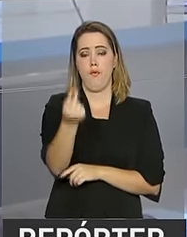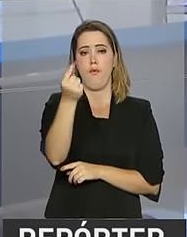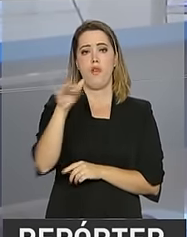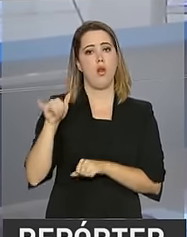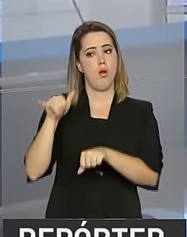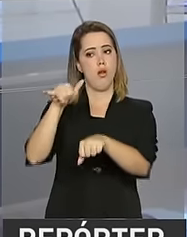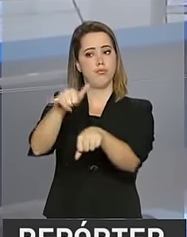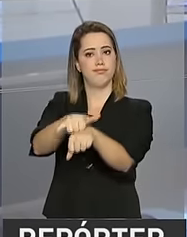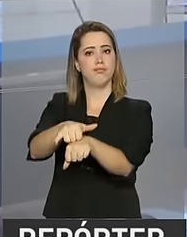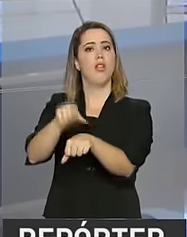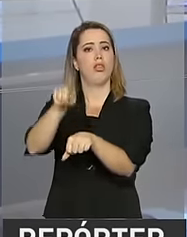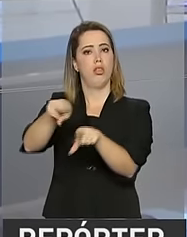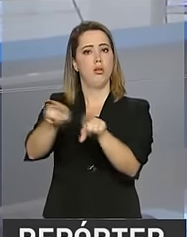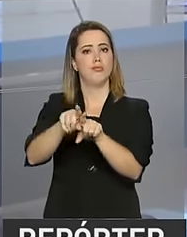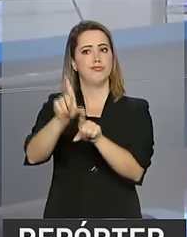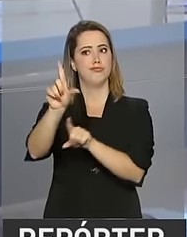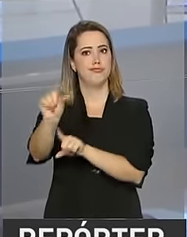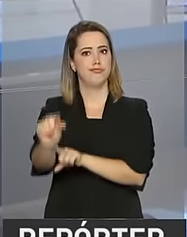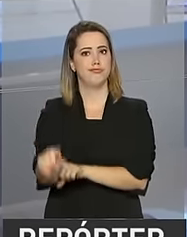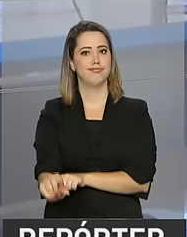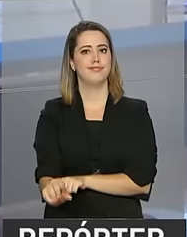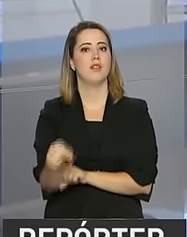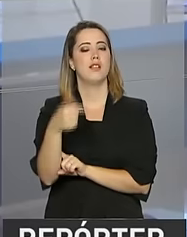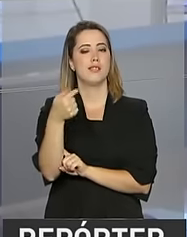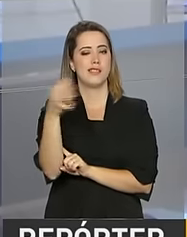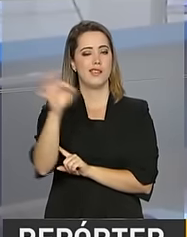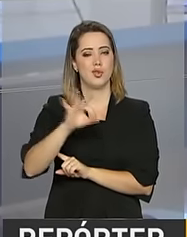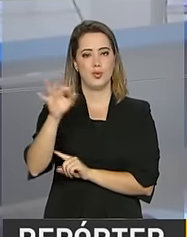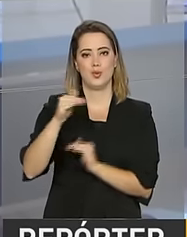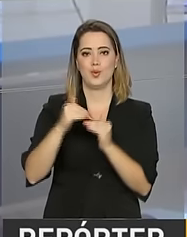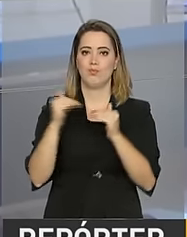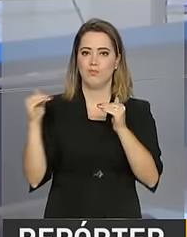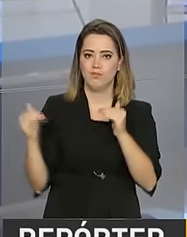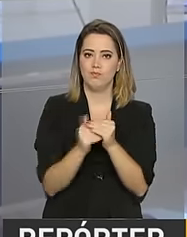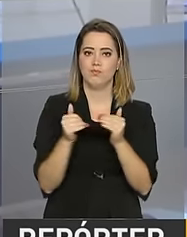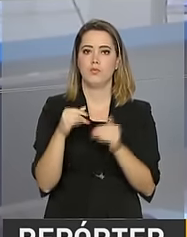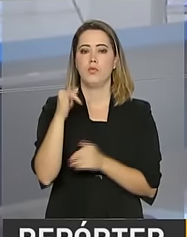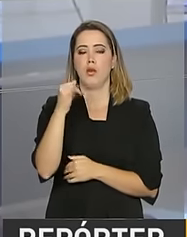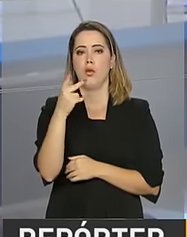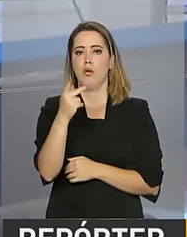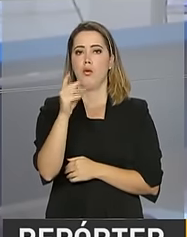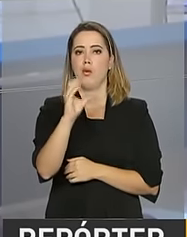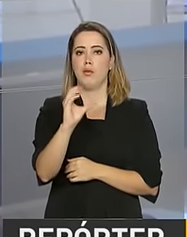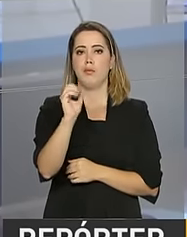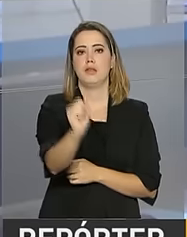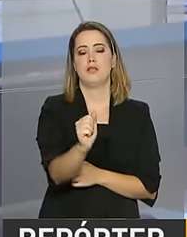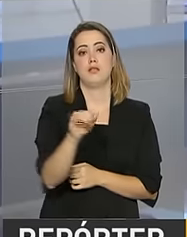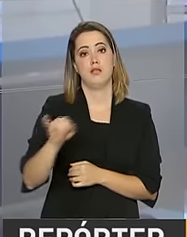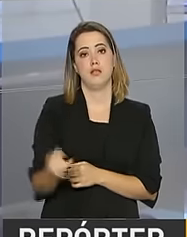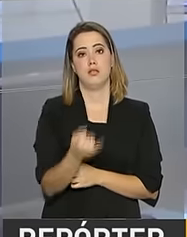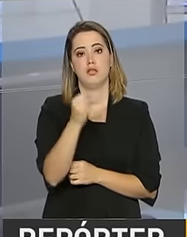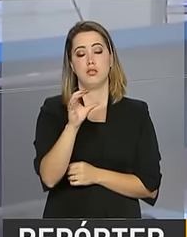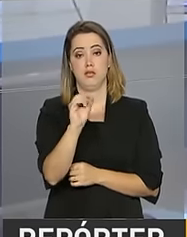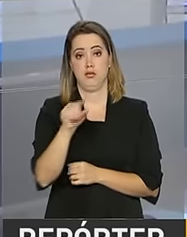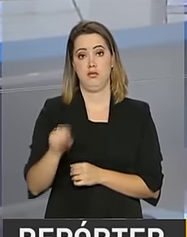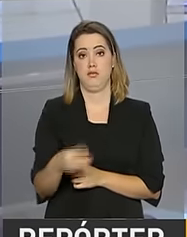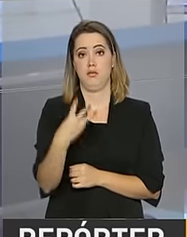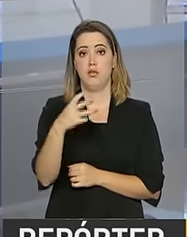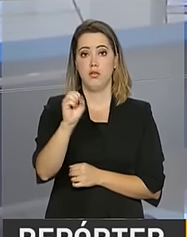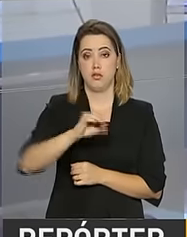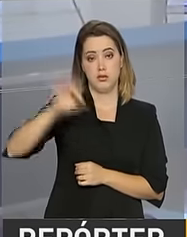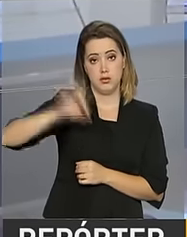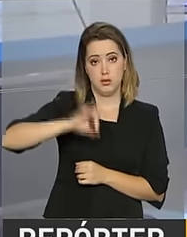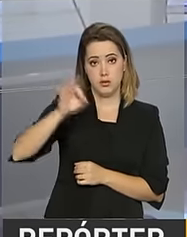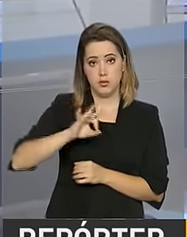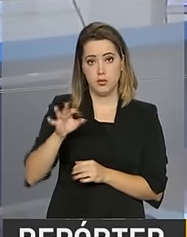destaque positivo com queda de mais de 7% o IPCA em Janeiro de 0,38% foi influenciado